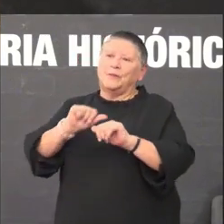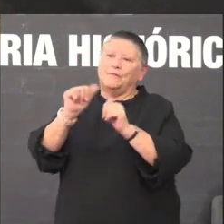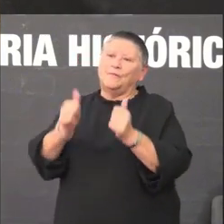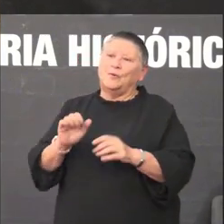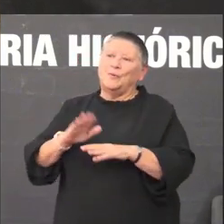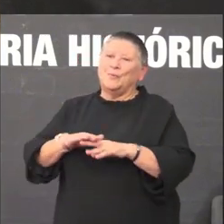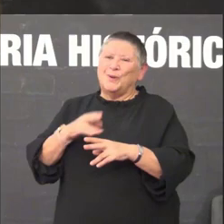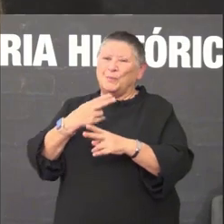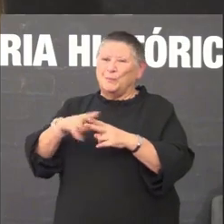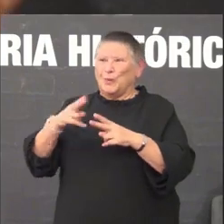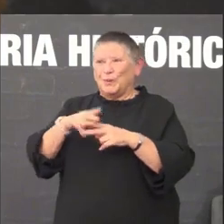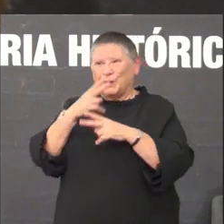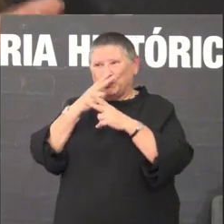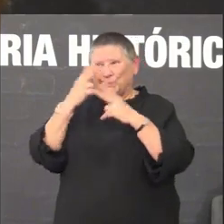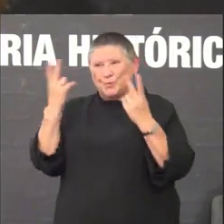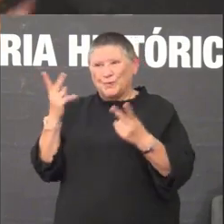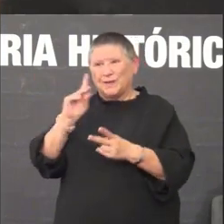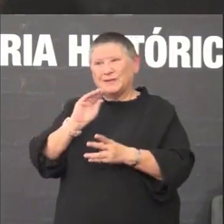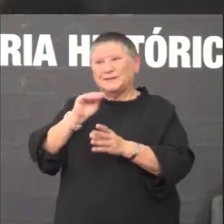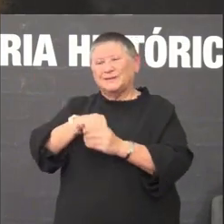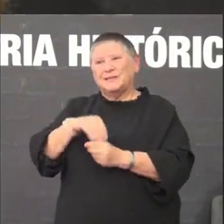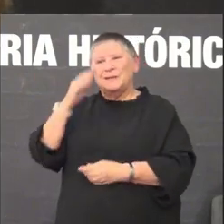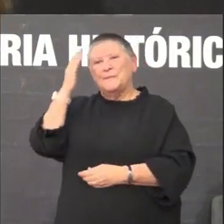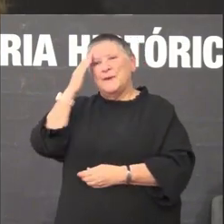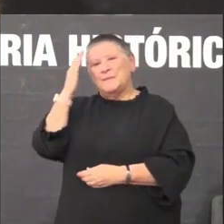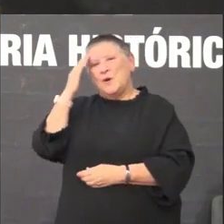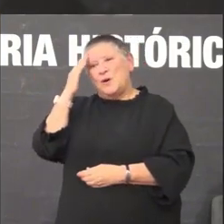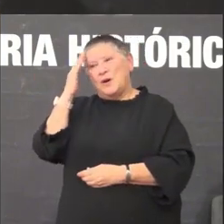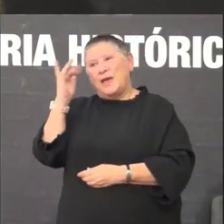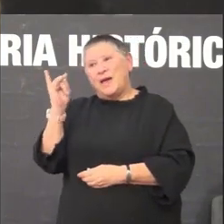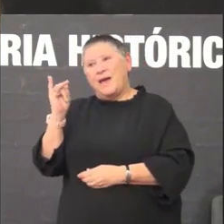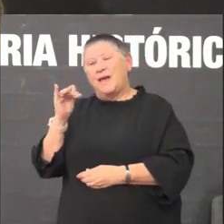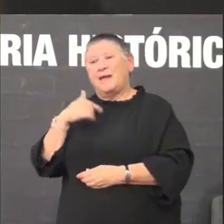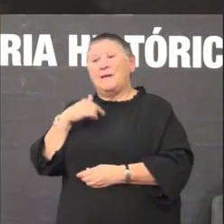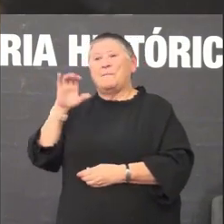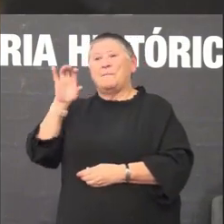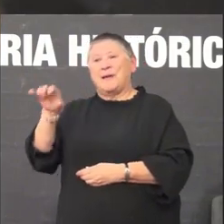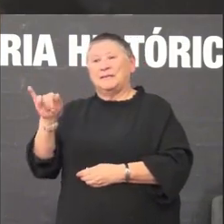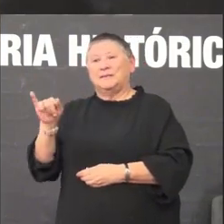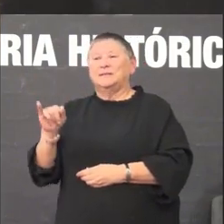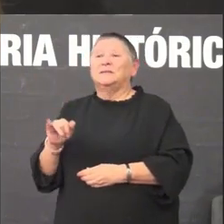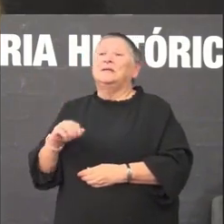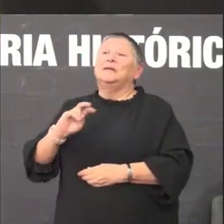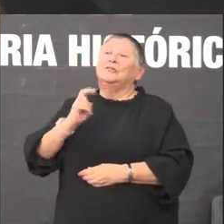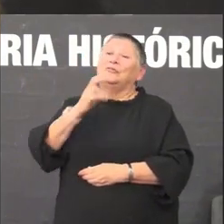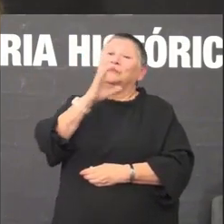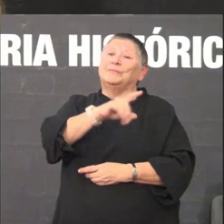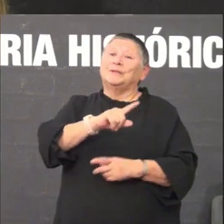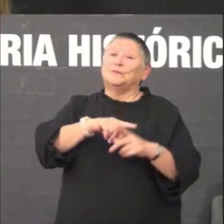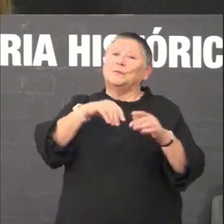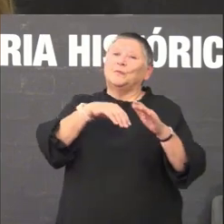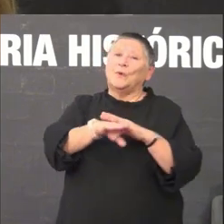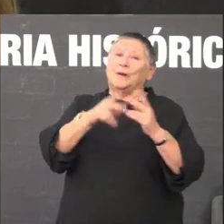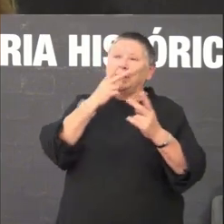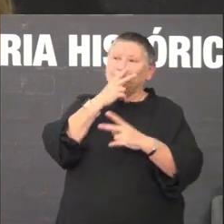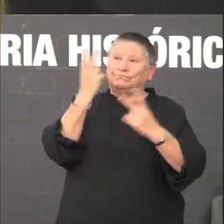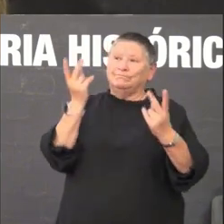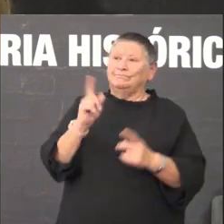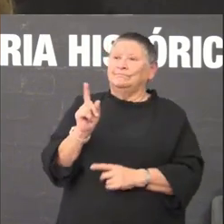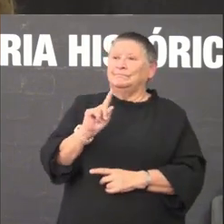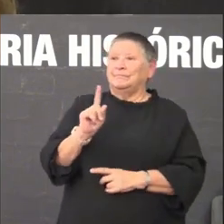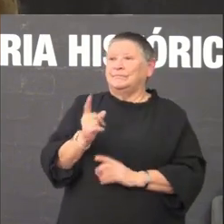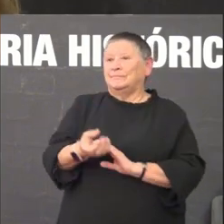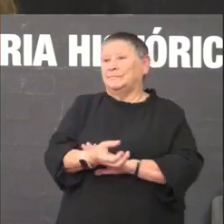políticas públicas da memória em ambos os países houve, ainda que de formas diferentes e diversas, de alguma